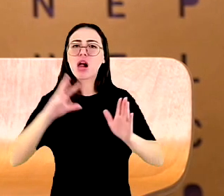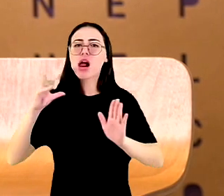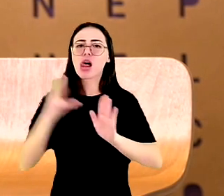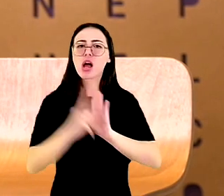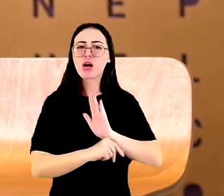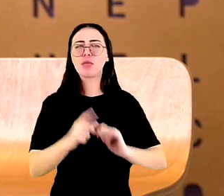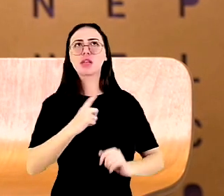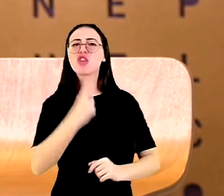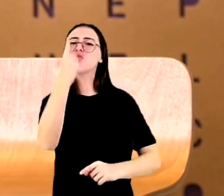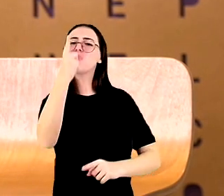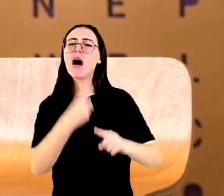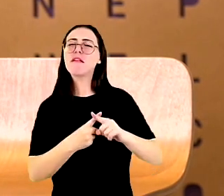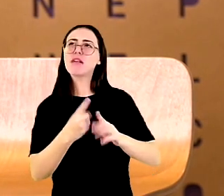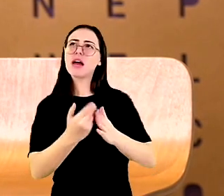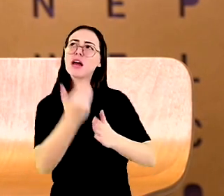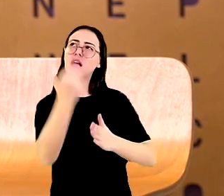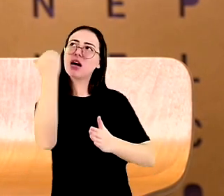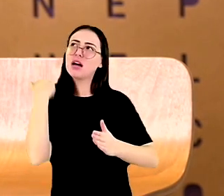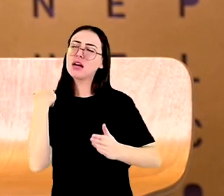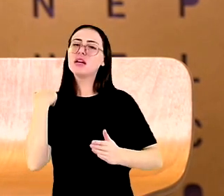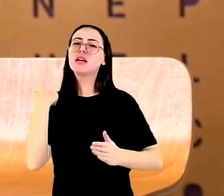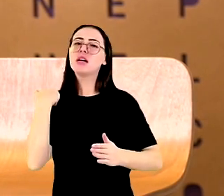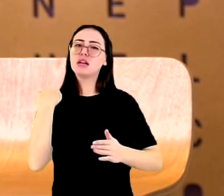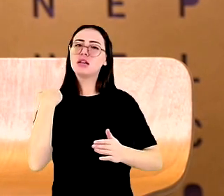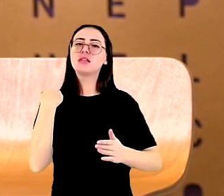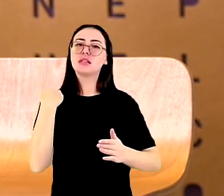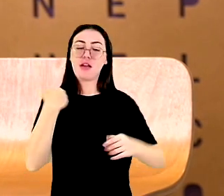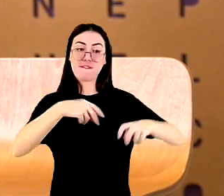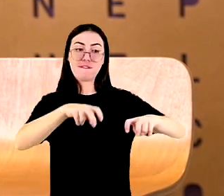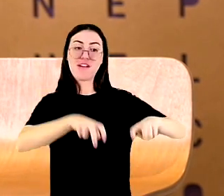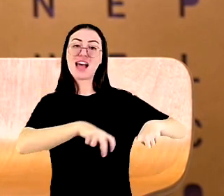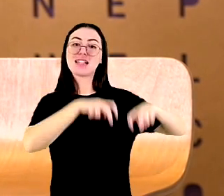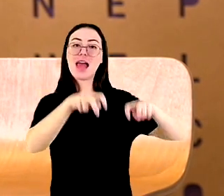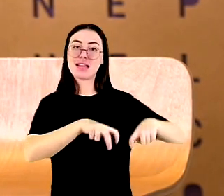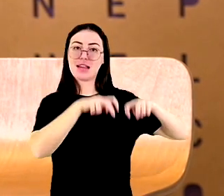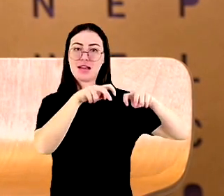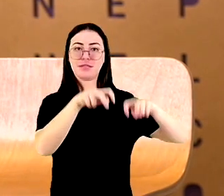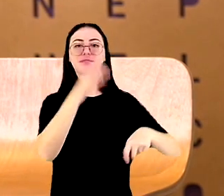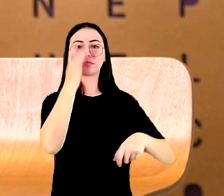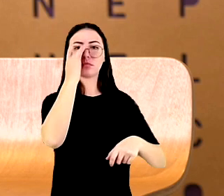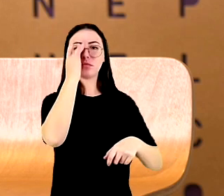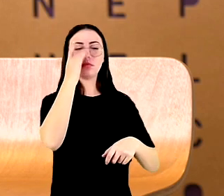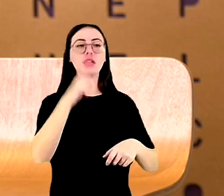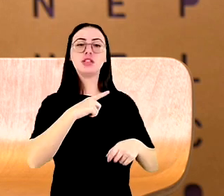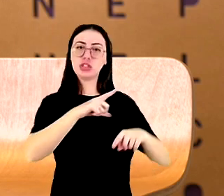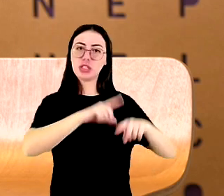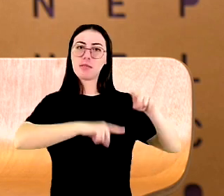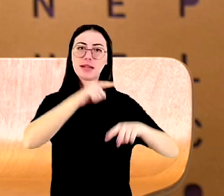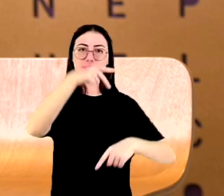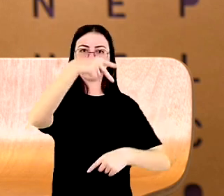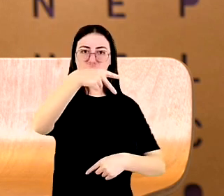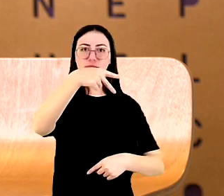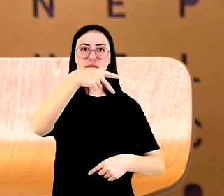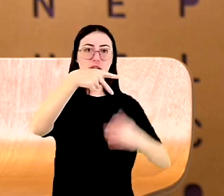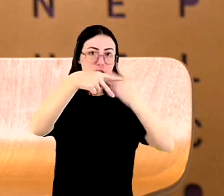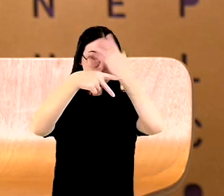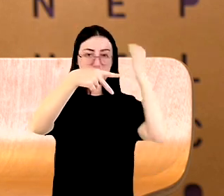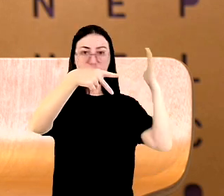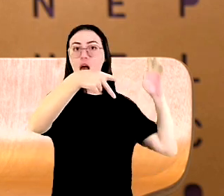roubo em fazenda. Como ele tem um GPS integrado, a gente conseguiu, a pessoa acabou vendo que não dava para fazer nada com